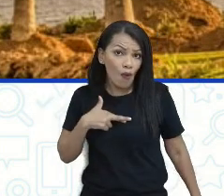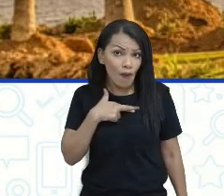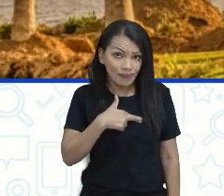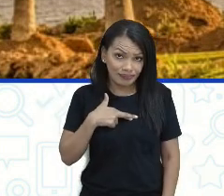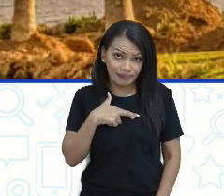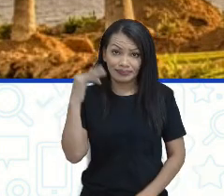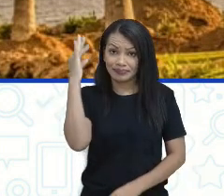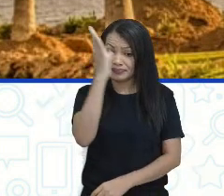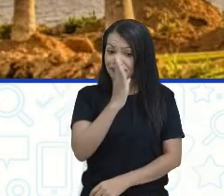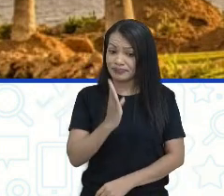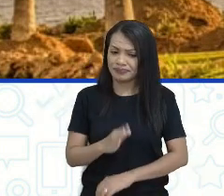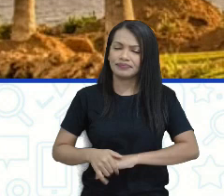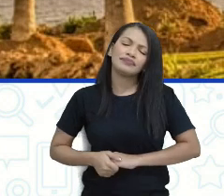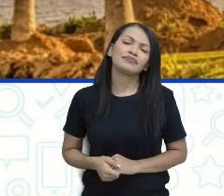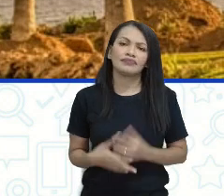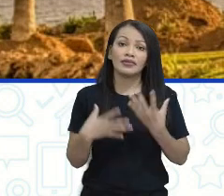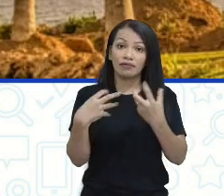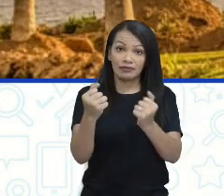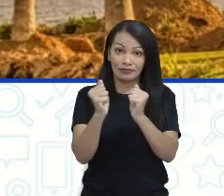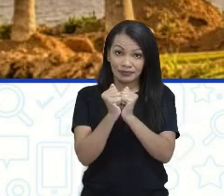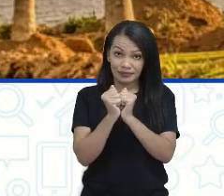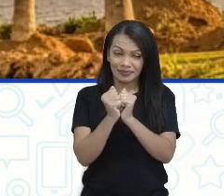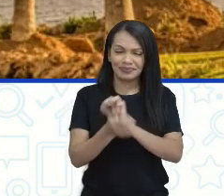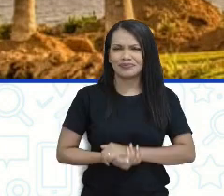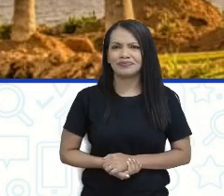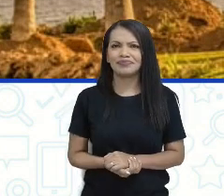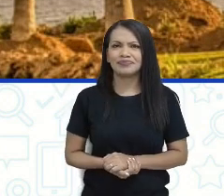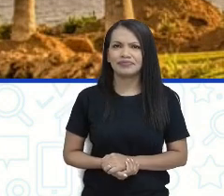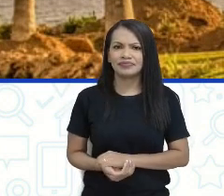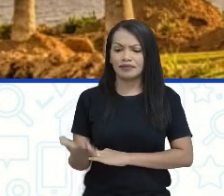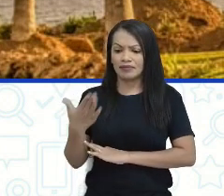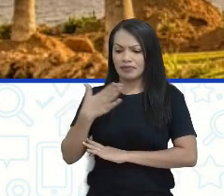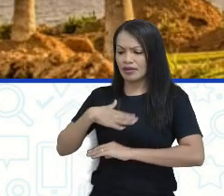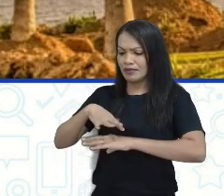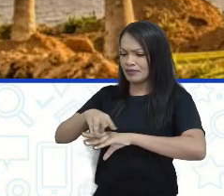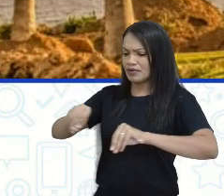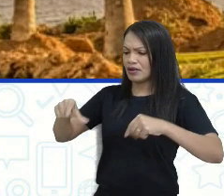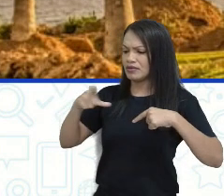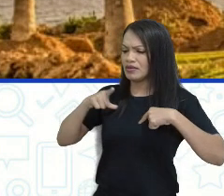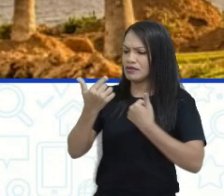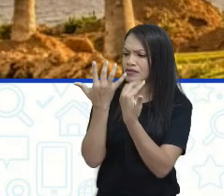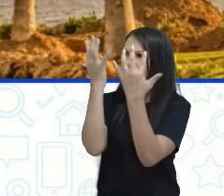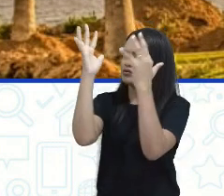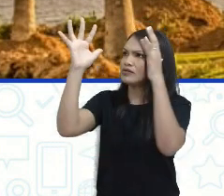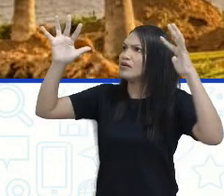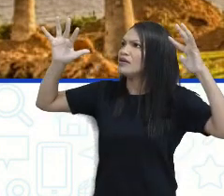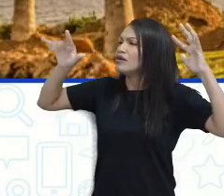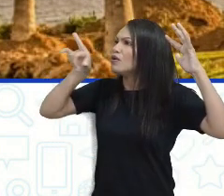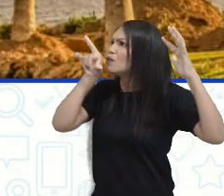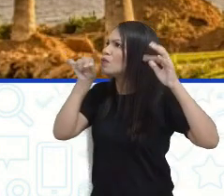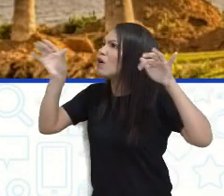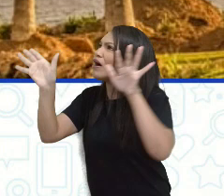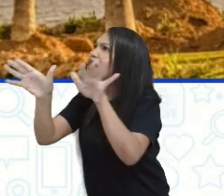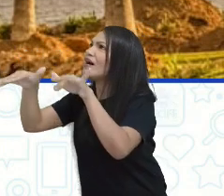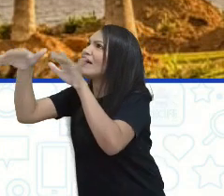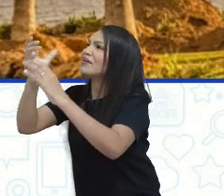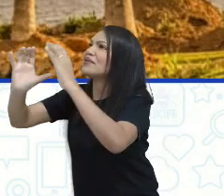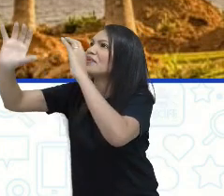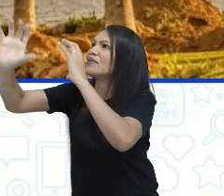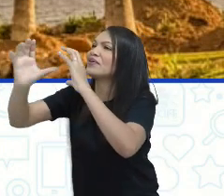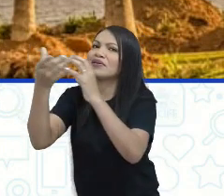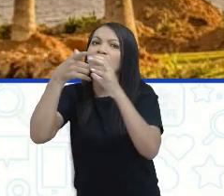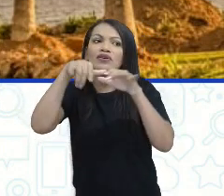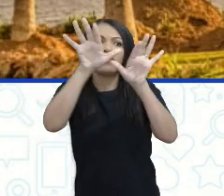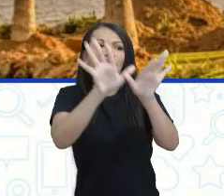vamos juntos, Canção do Exílio. Minha terra tem palmeiras, onde canta o sabiá. As aves que